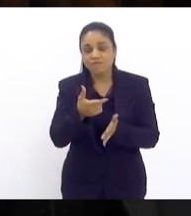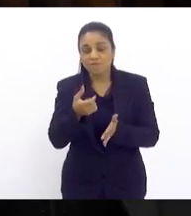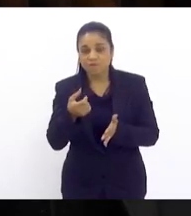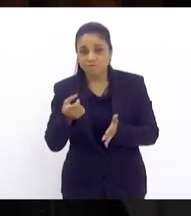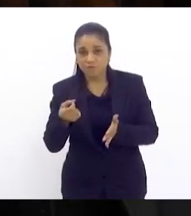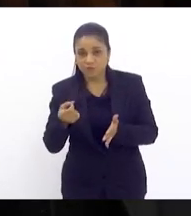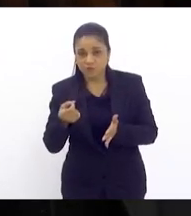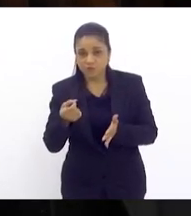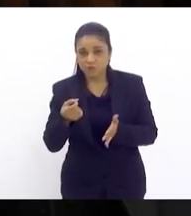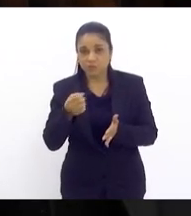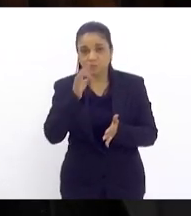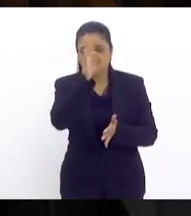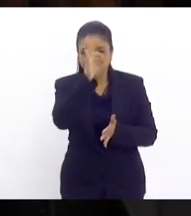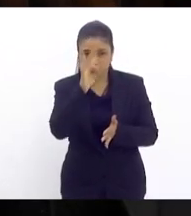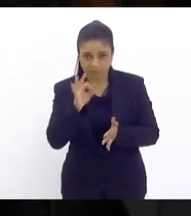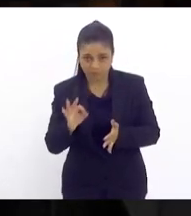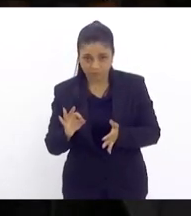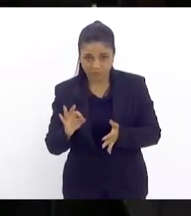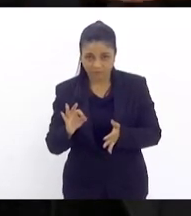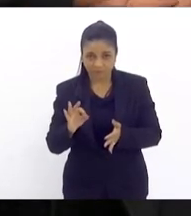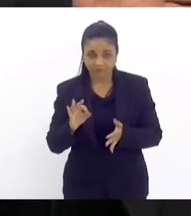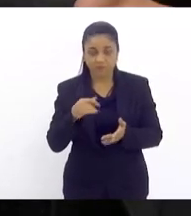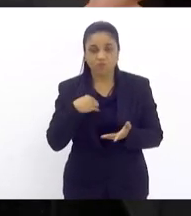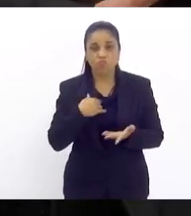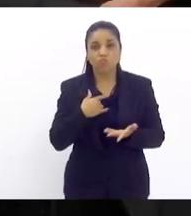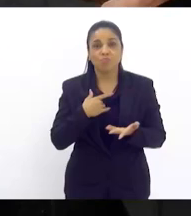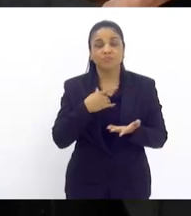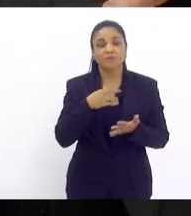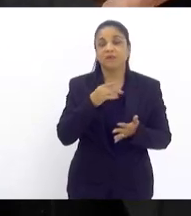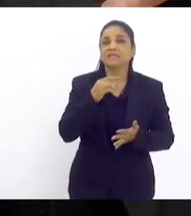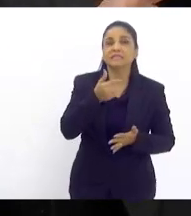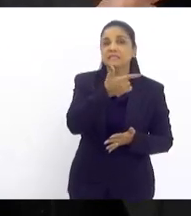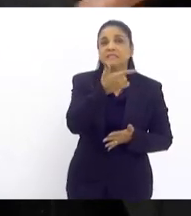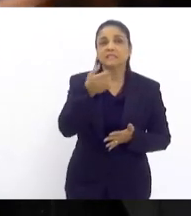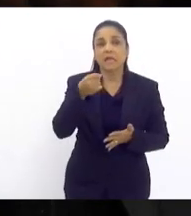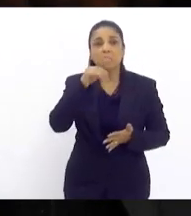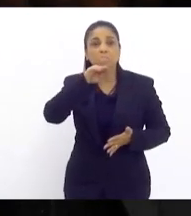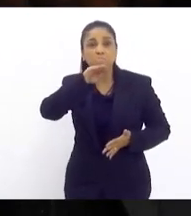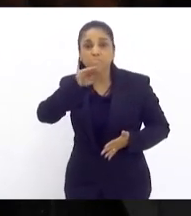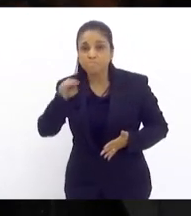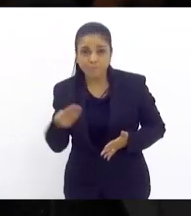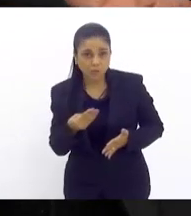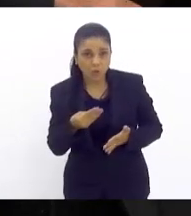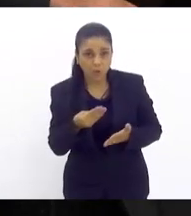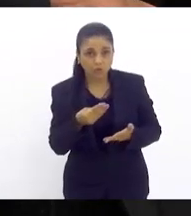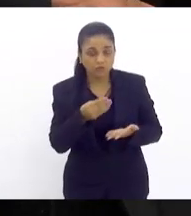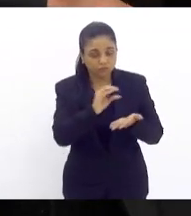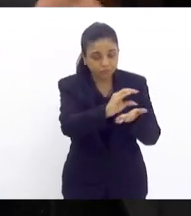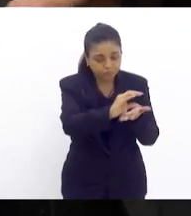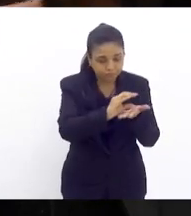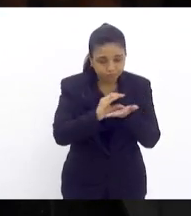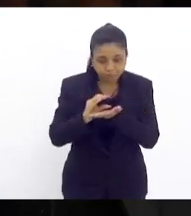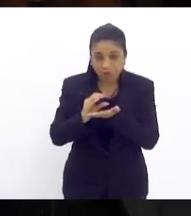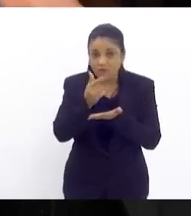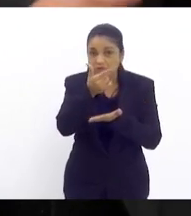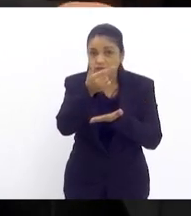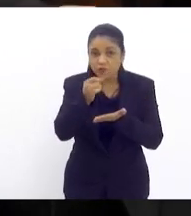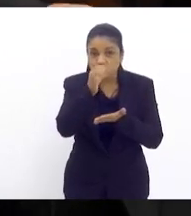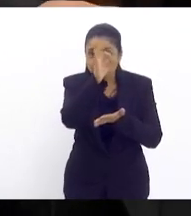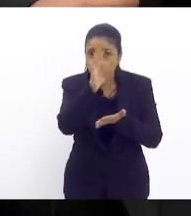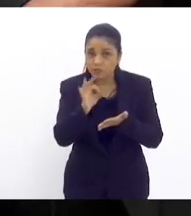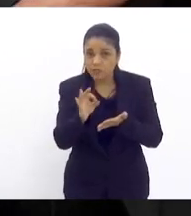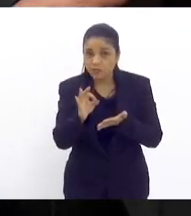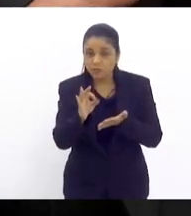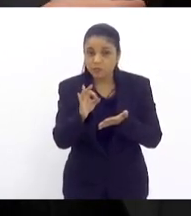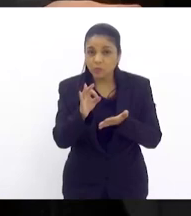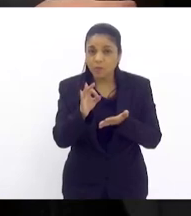percentuais você pega um orçamento de 100 bilhões se pode remanejar 20%,